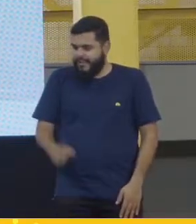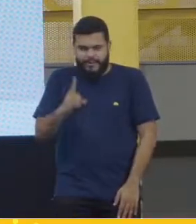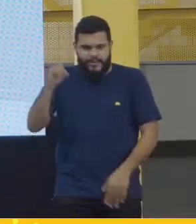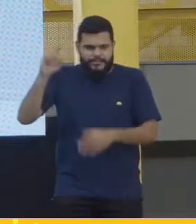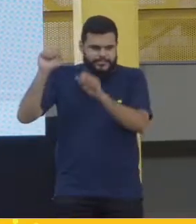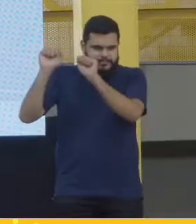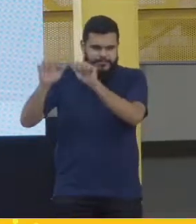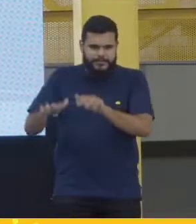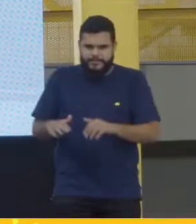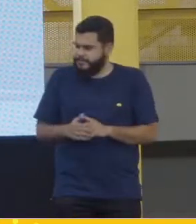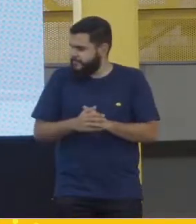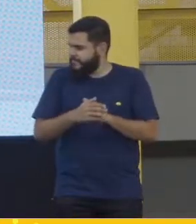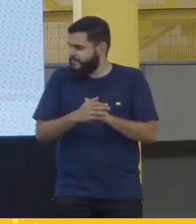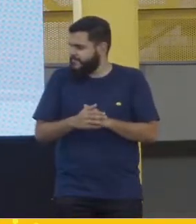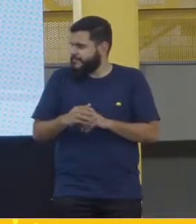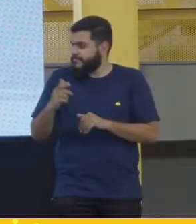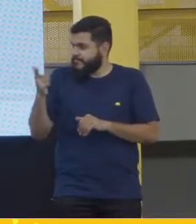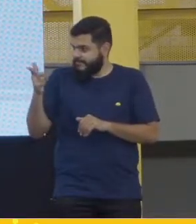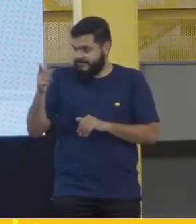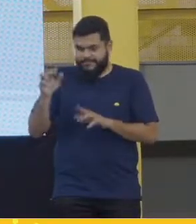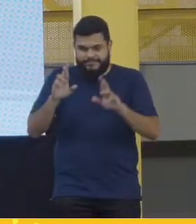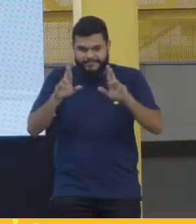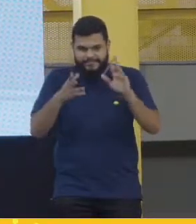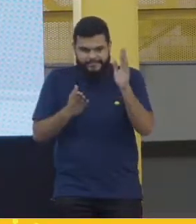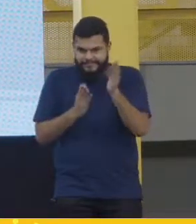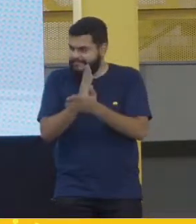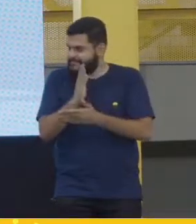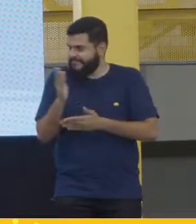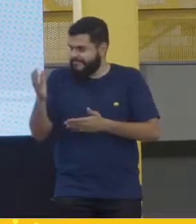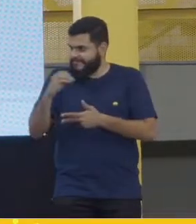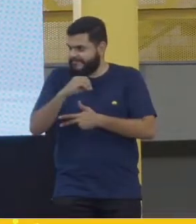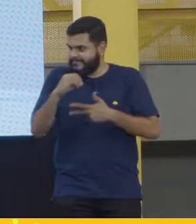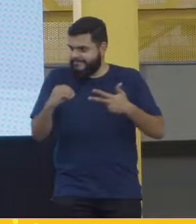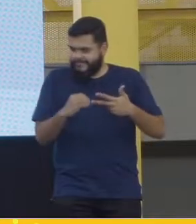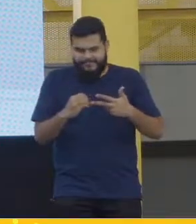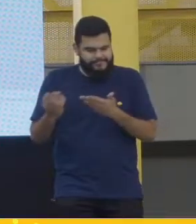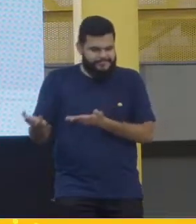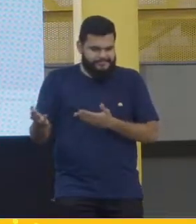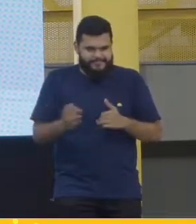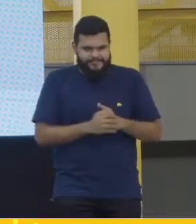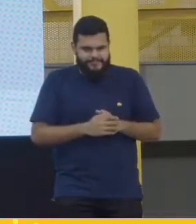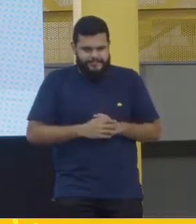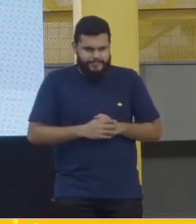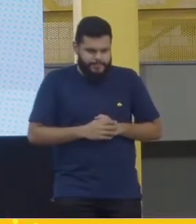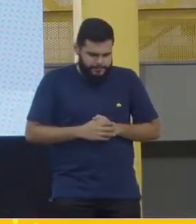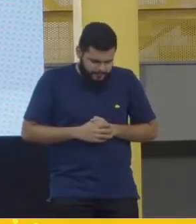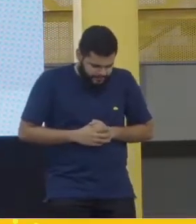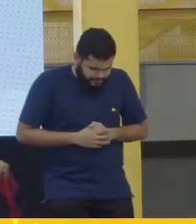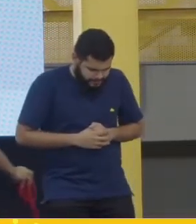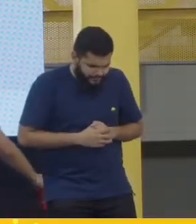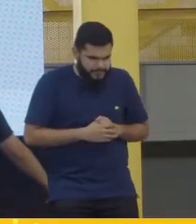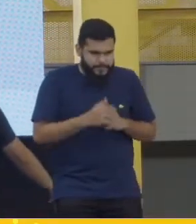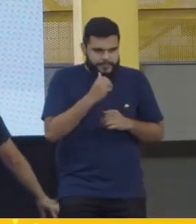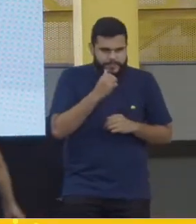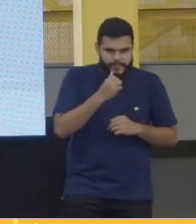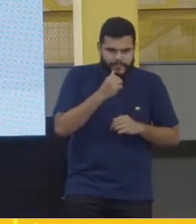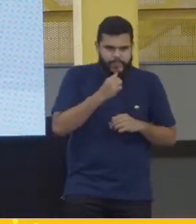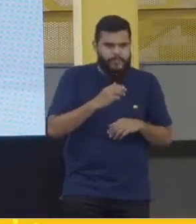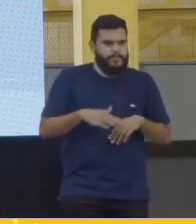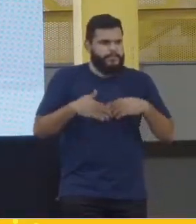abençoe. Mais uma aprovada, uhul! Palmas para a Sara, muito obrigado. Então,